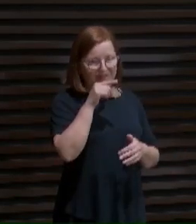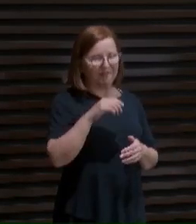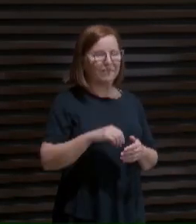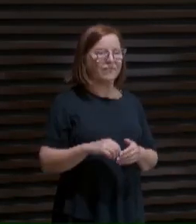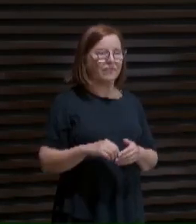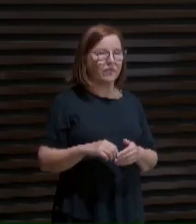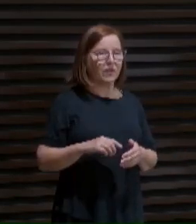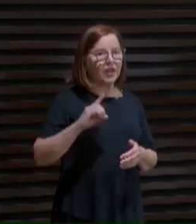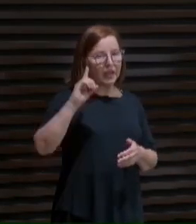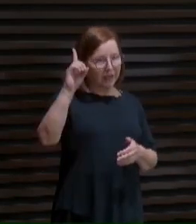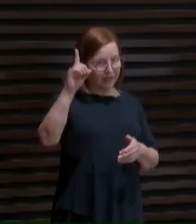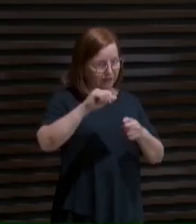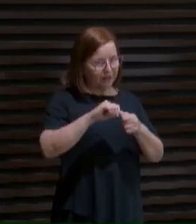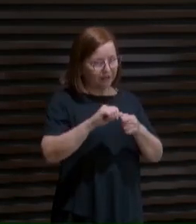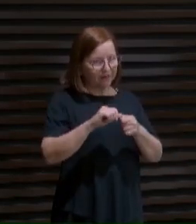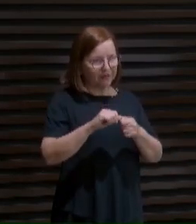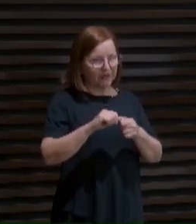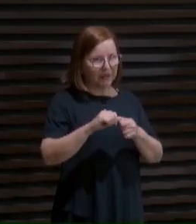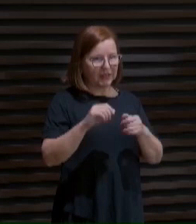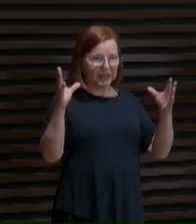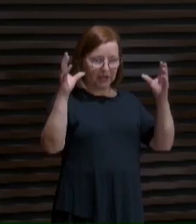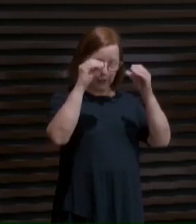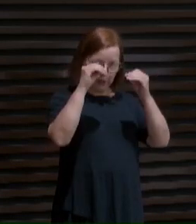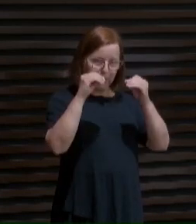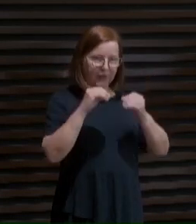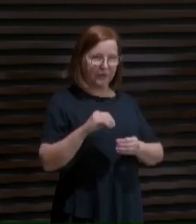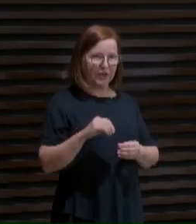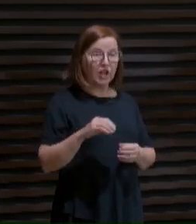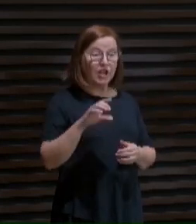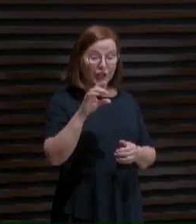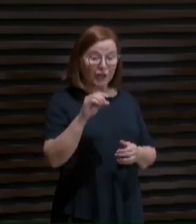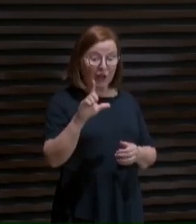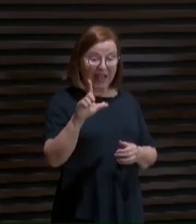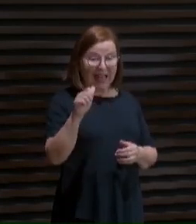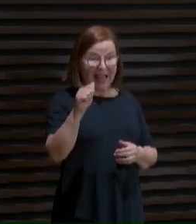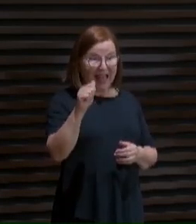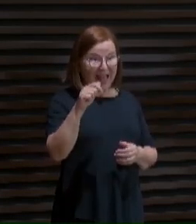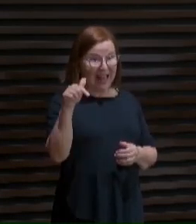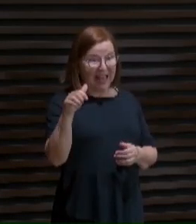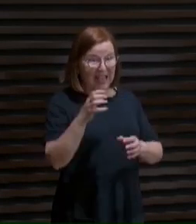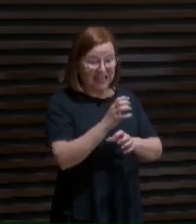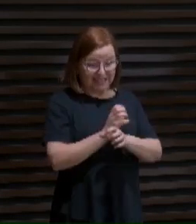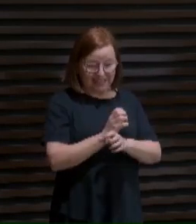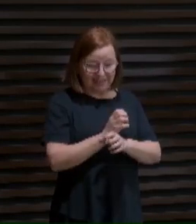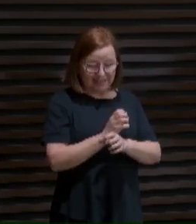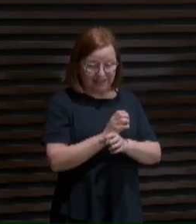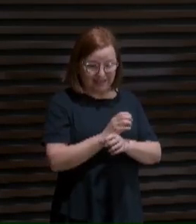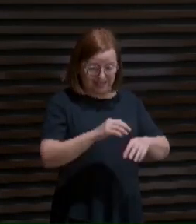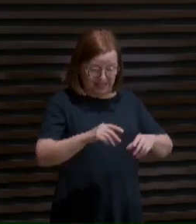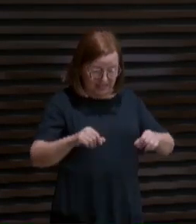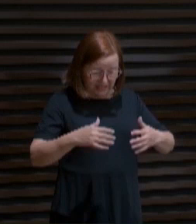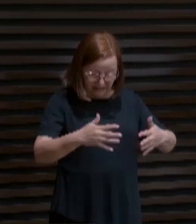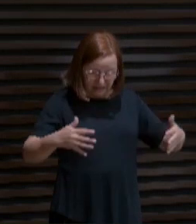E Deus assim o fez naquela noite, pois só a lã estava seca, e sobre a terra ao